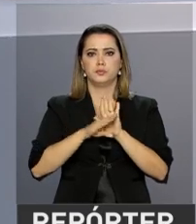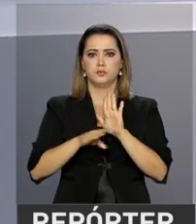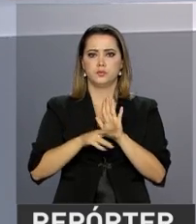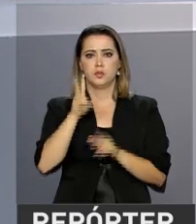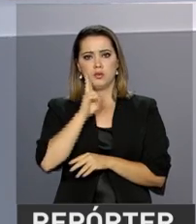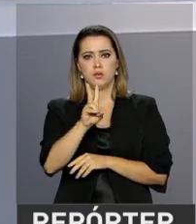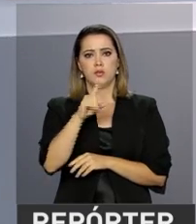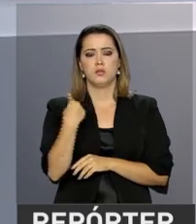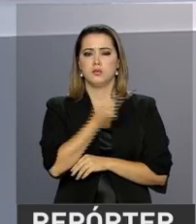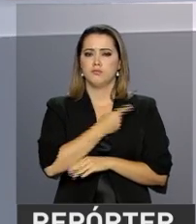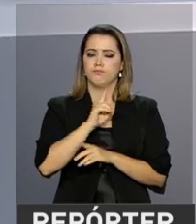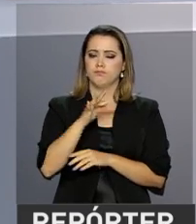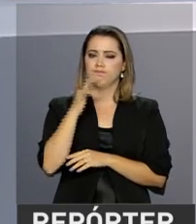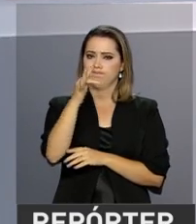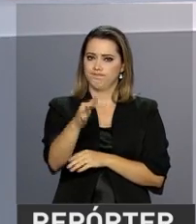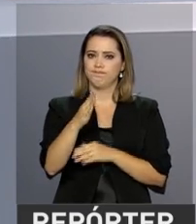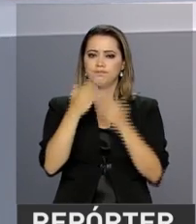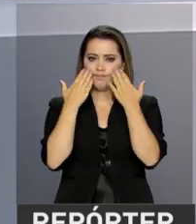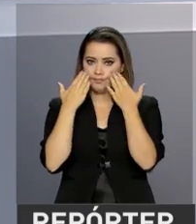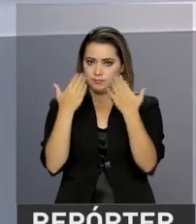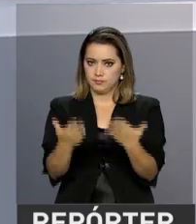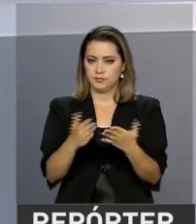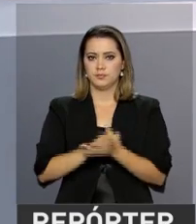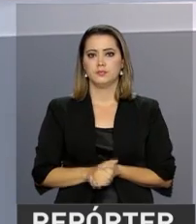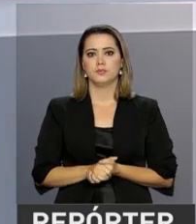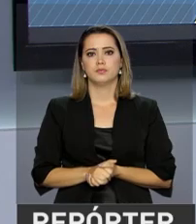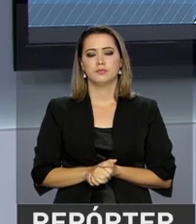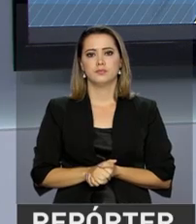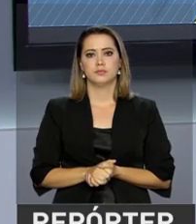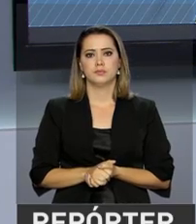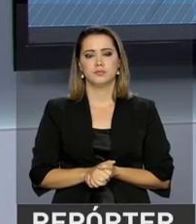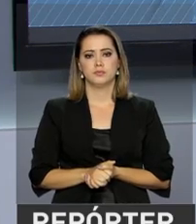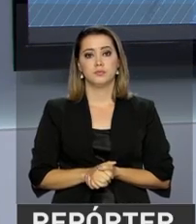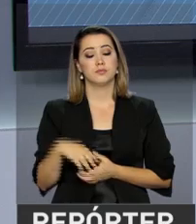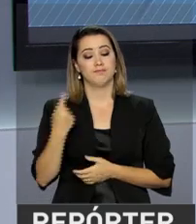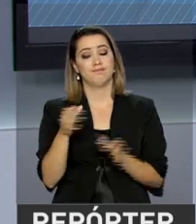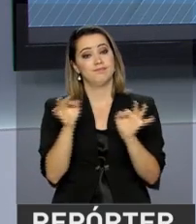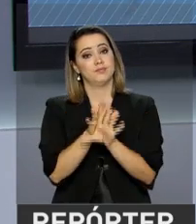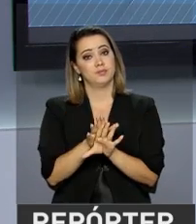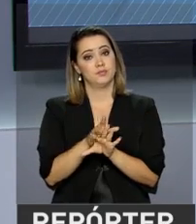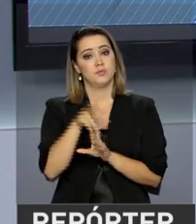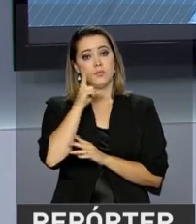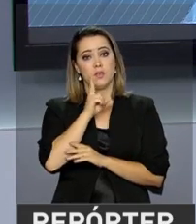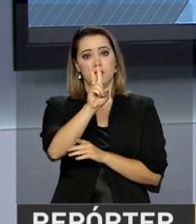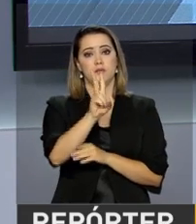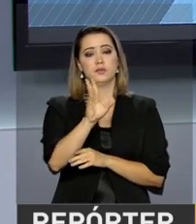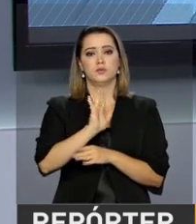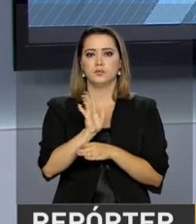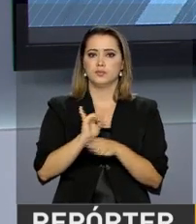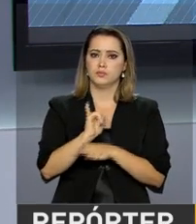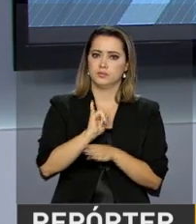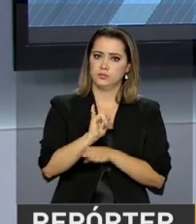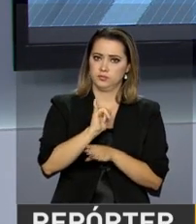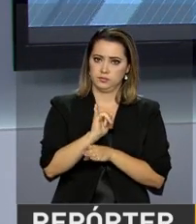programa para a mineração você confere em nossas próximas edições o repórter NBR fica por aqui você pode rever